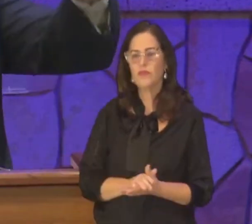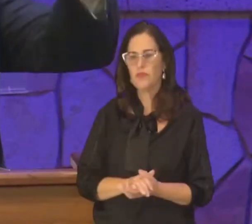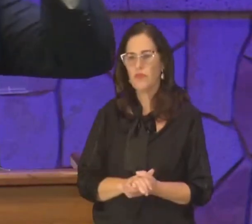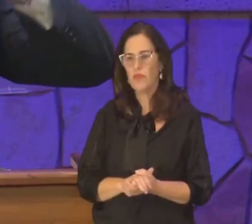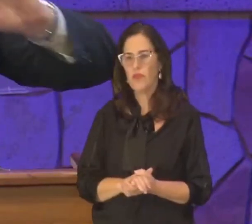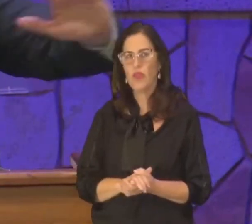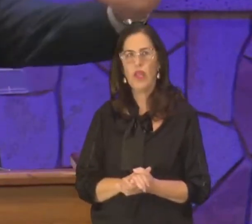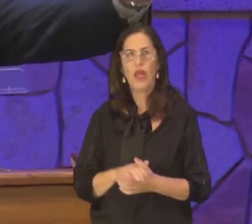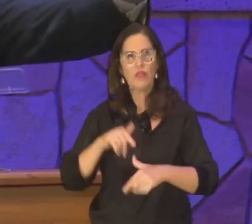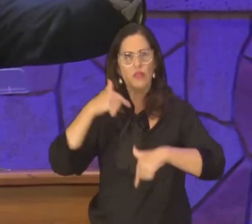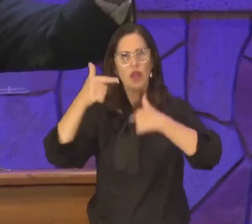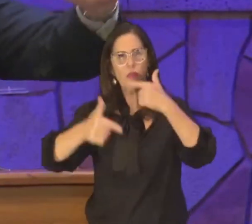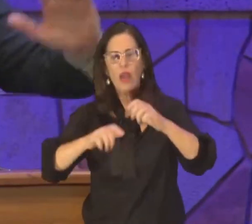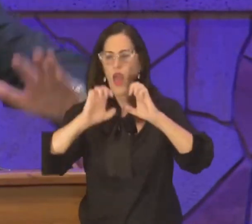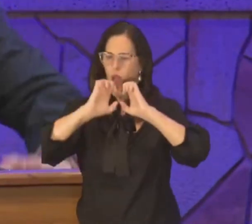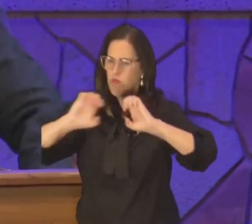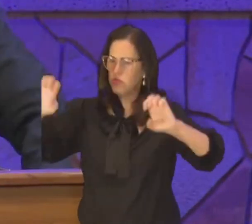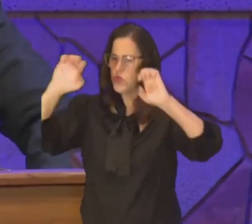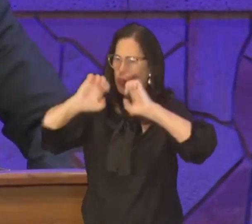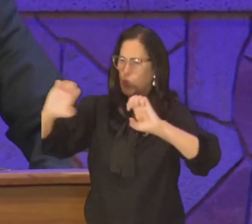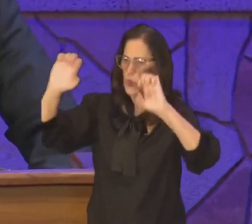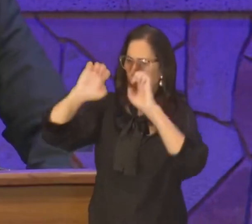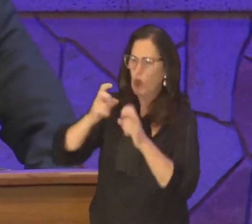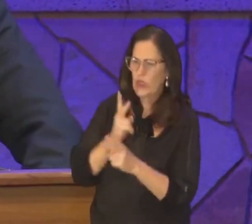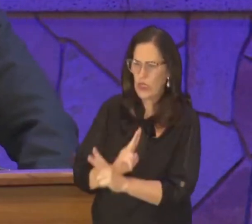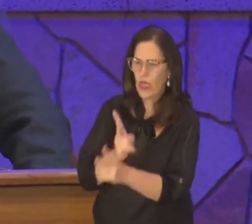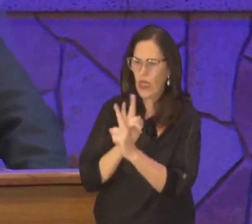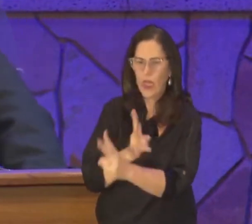façam a obra, continue pregando o evangelho.